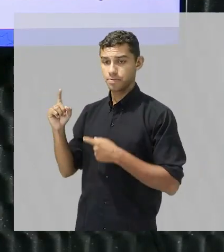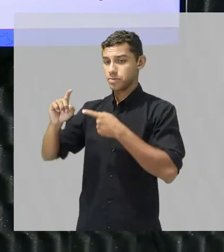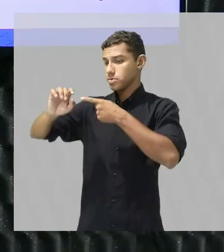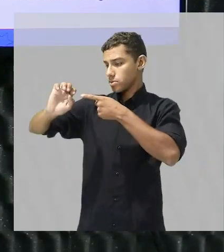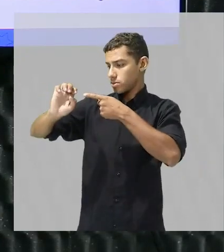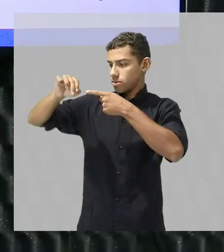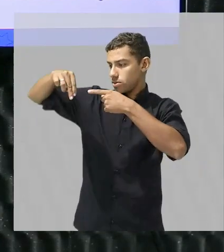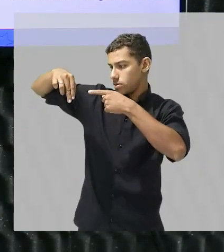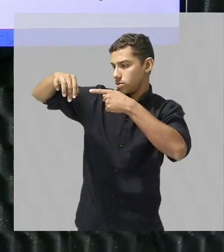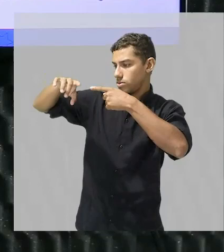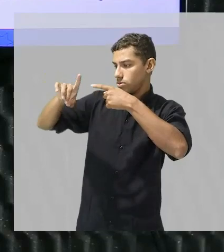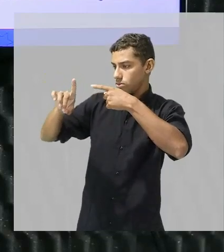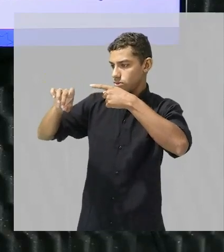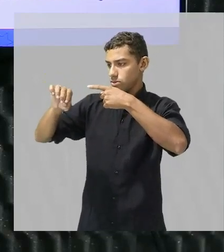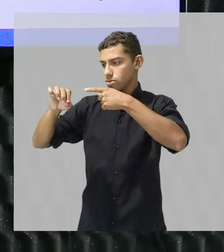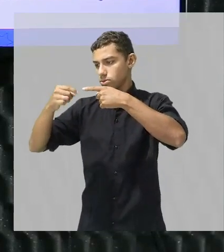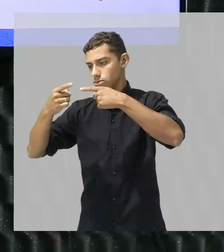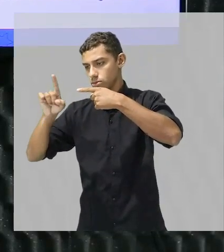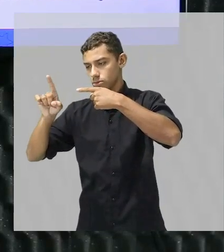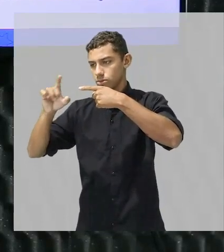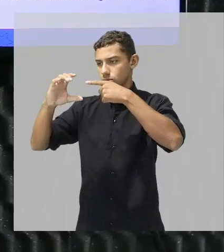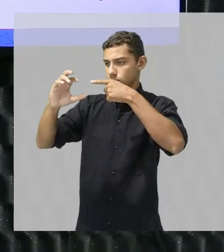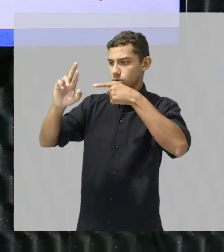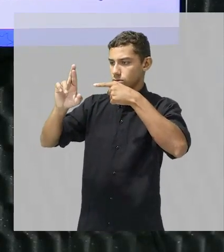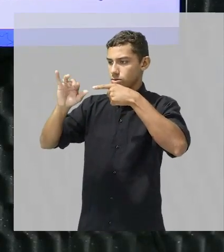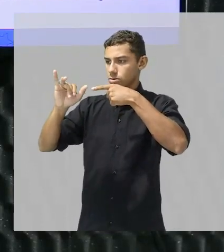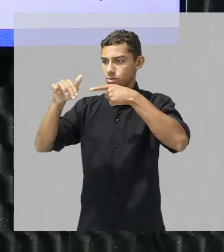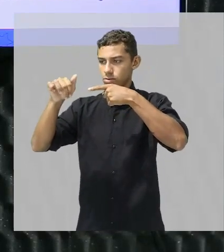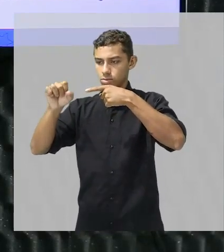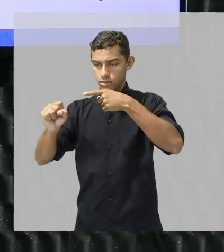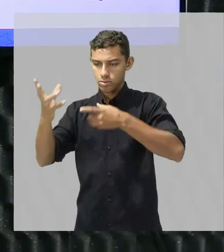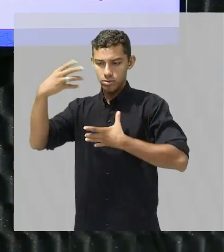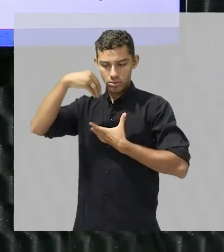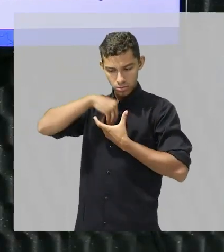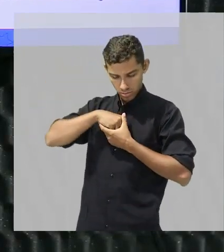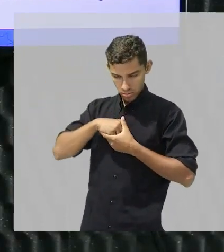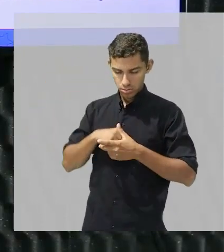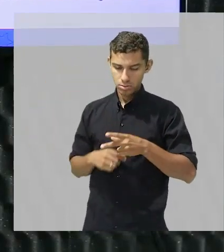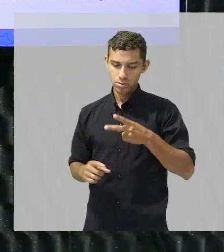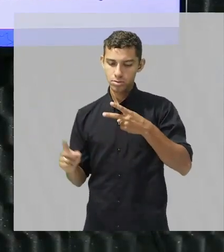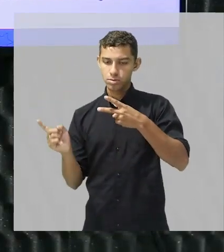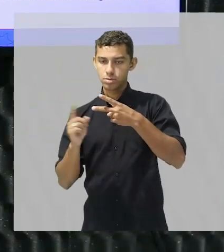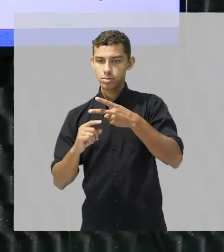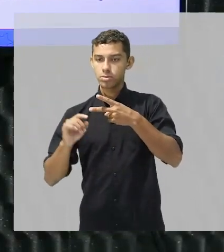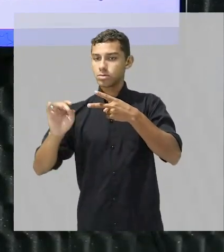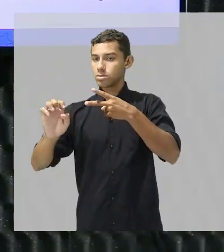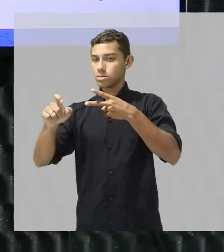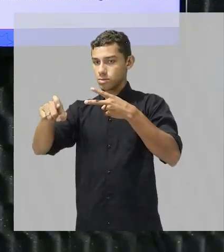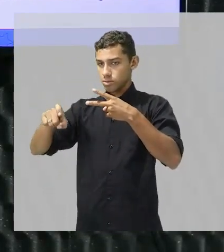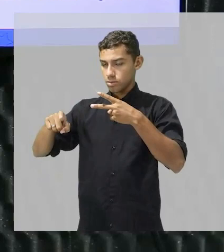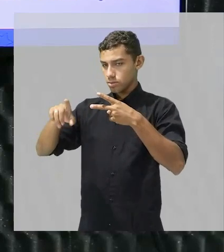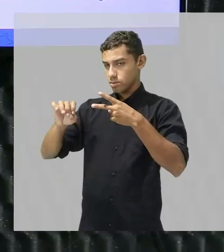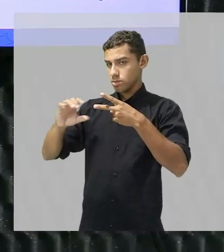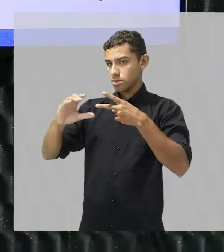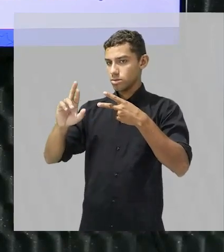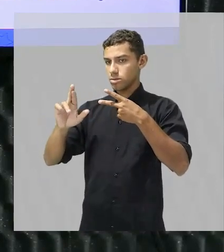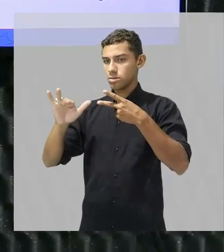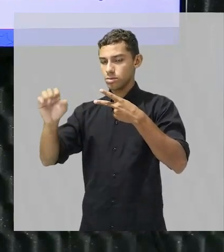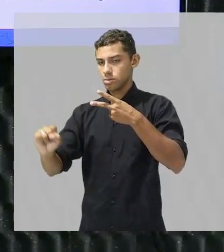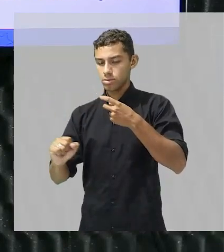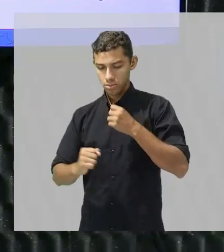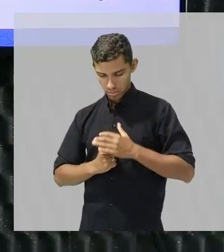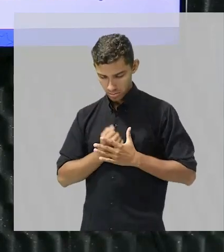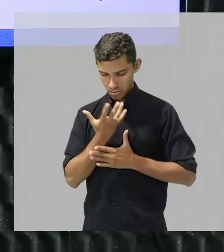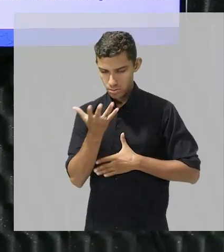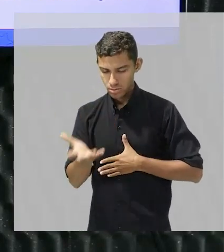glândula endócrina, tá? É endócrina quando ele produz insulina e glucagon, e exócrina quando